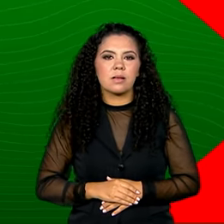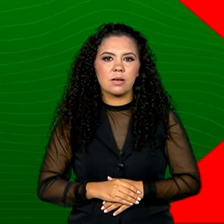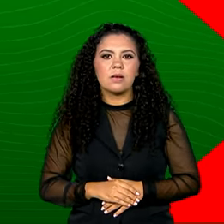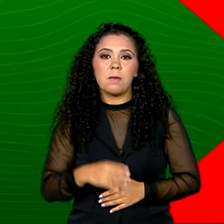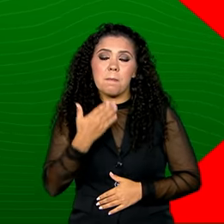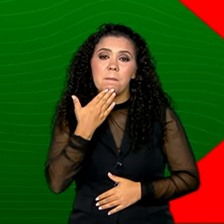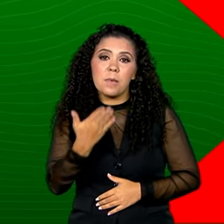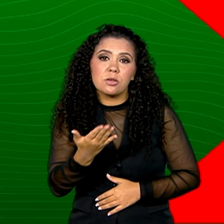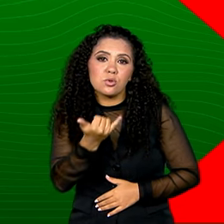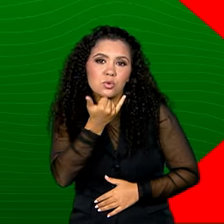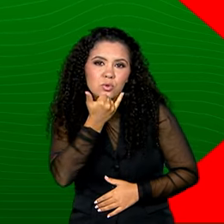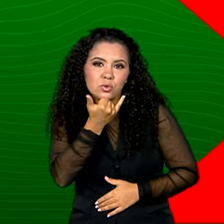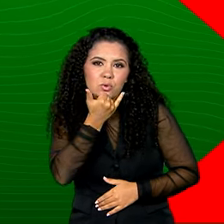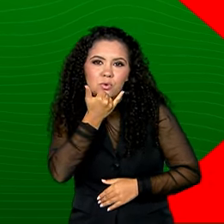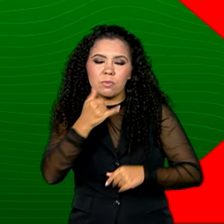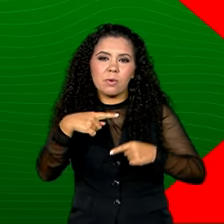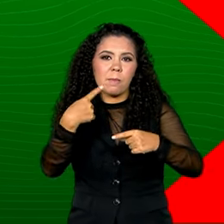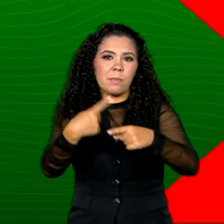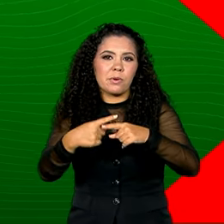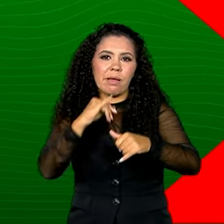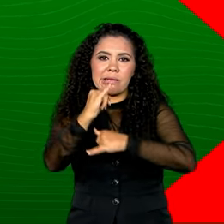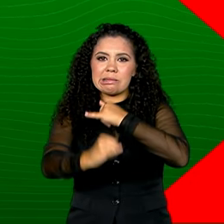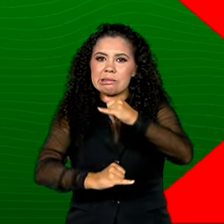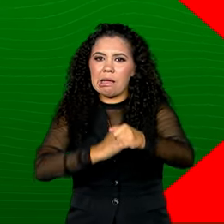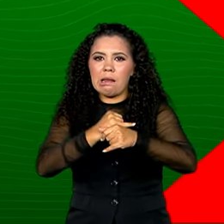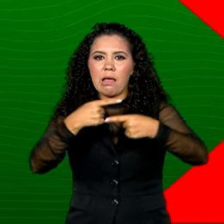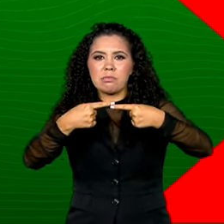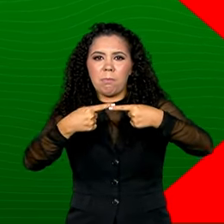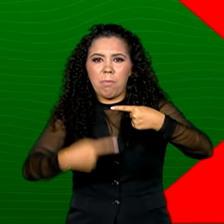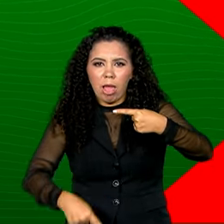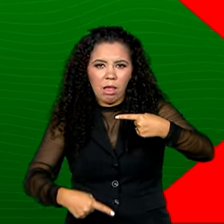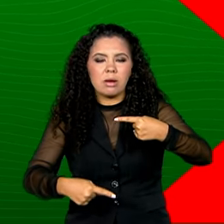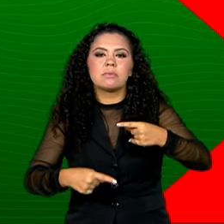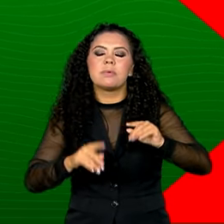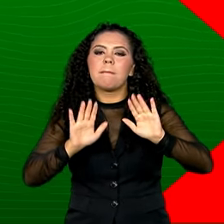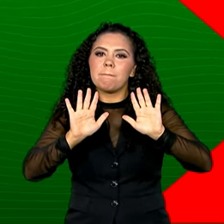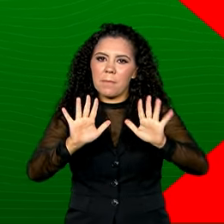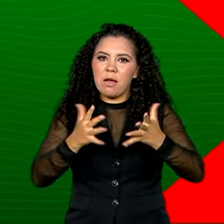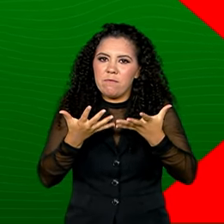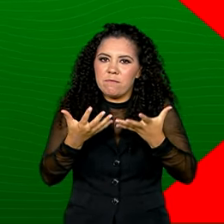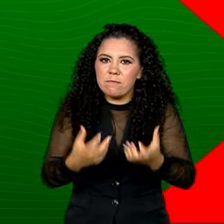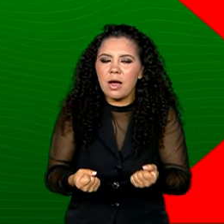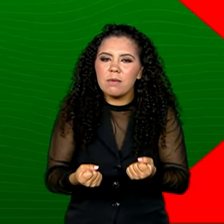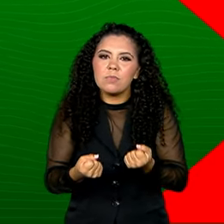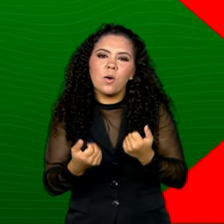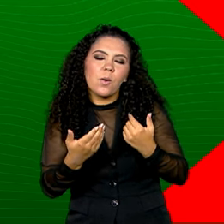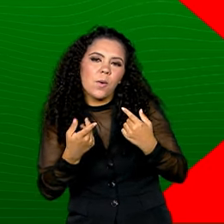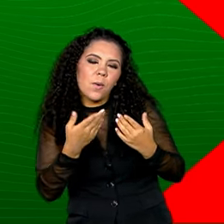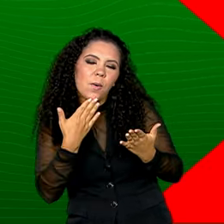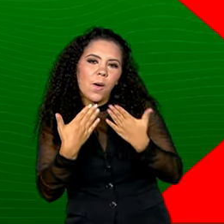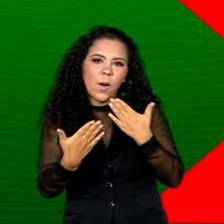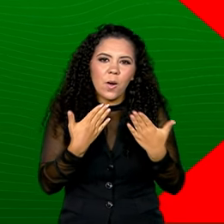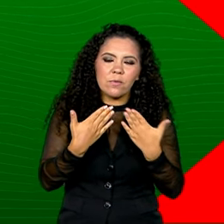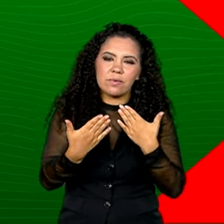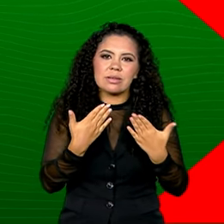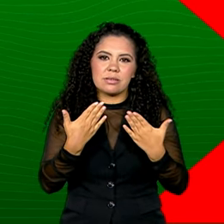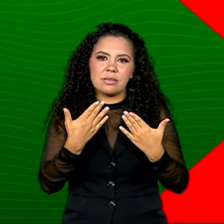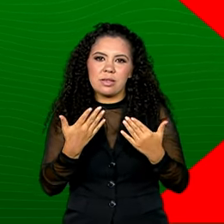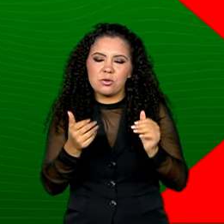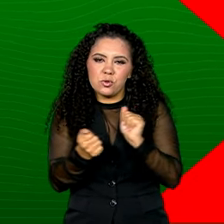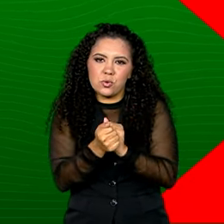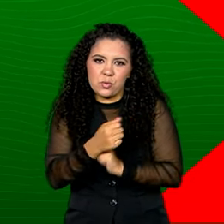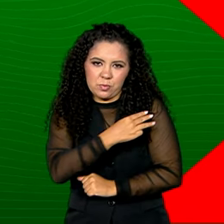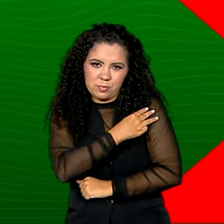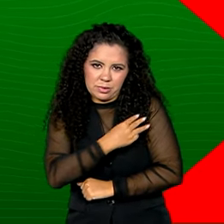Pedindo desculpas, a conexão não está dando certo. Mas vamos aqui bater um papo interessante com o ministro.